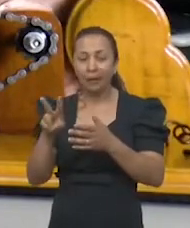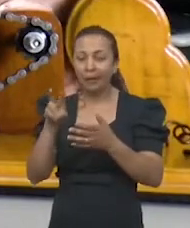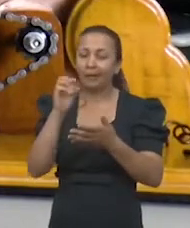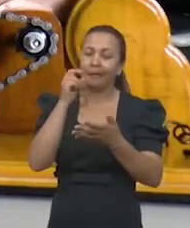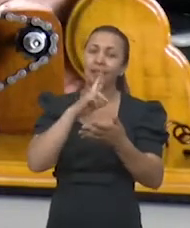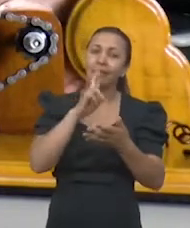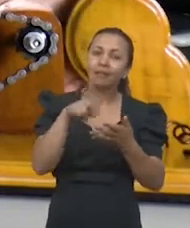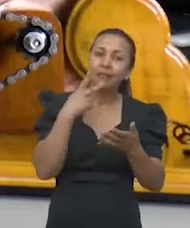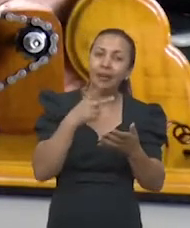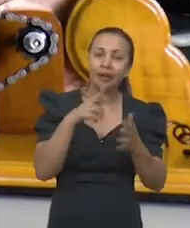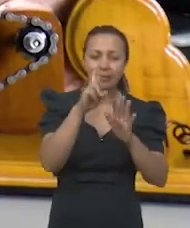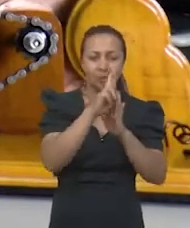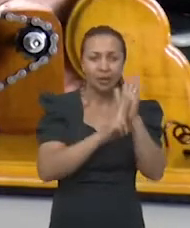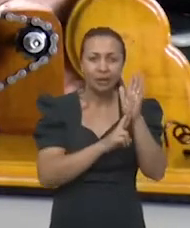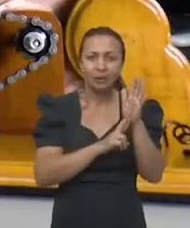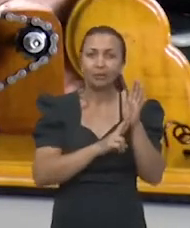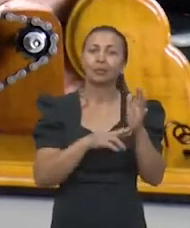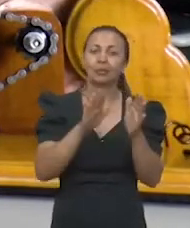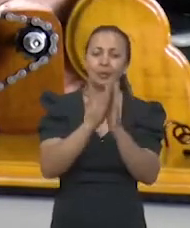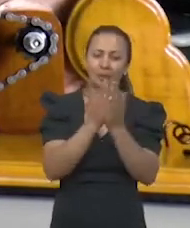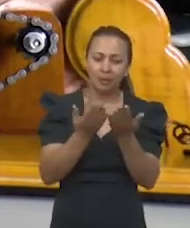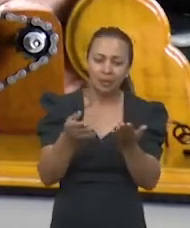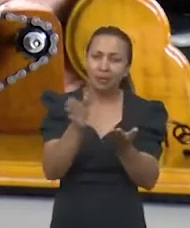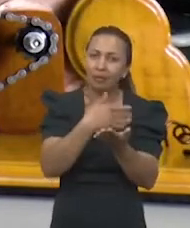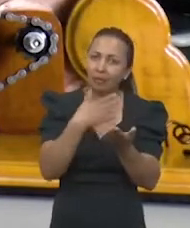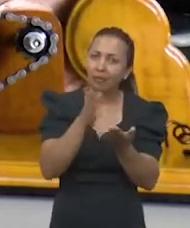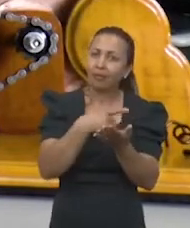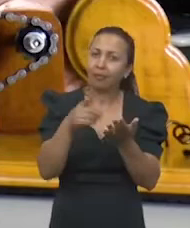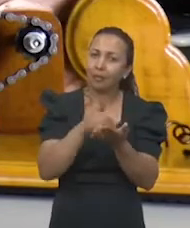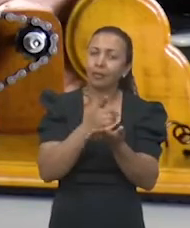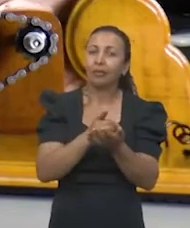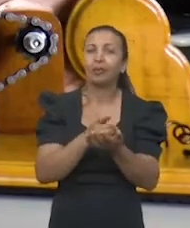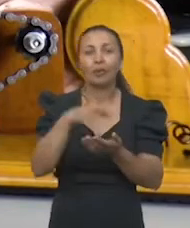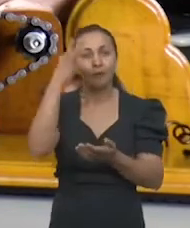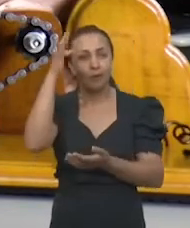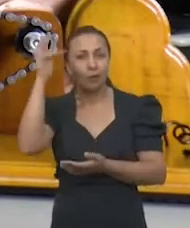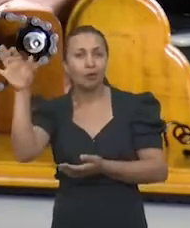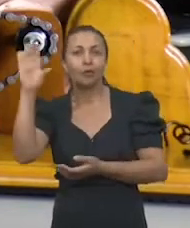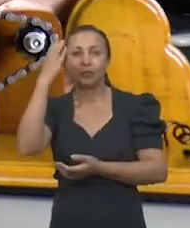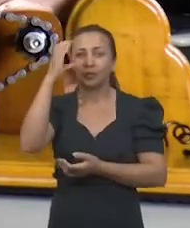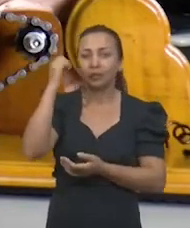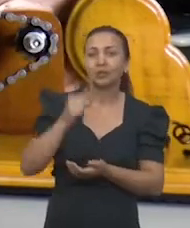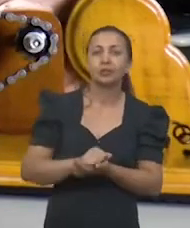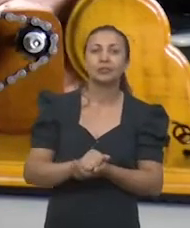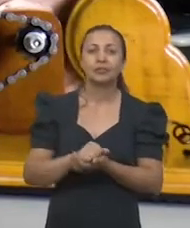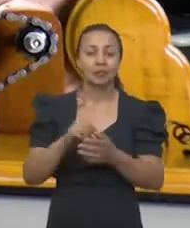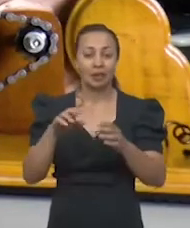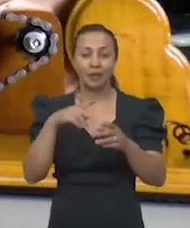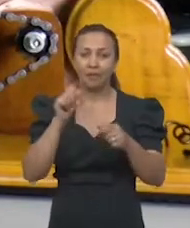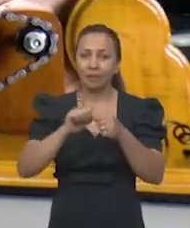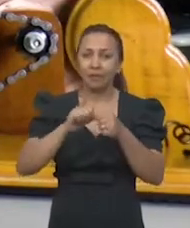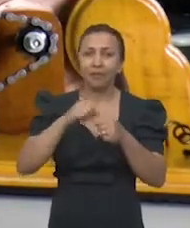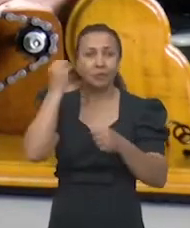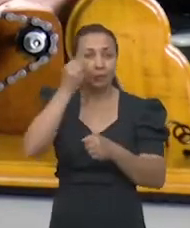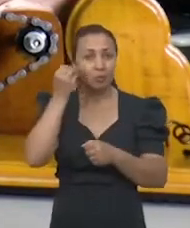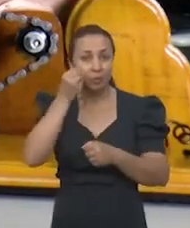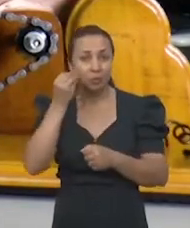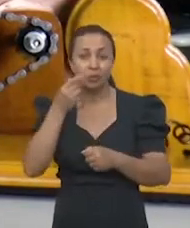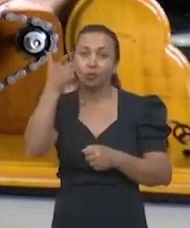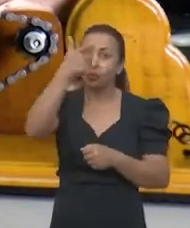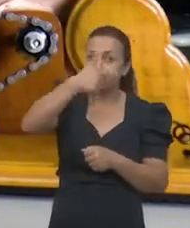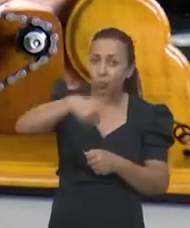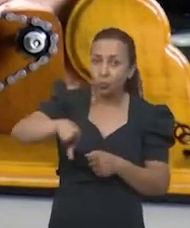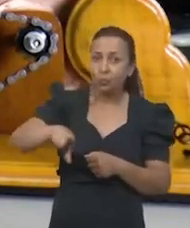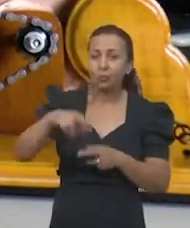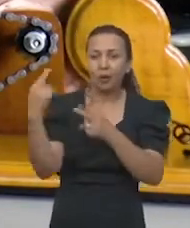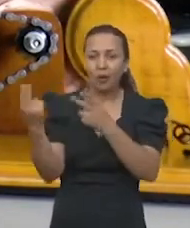das descrições, dos relatórios dos estudiosos, filósofos, os cientistas, reproduzir o experimento que ele